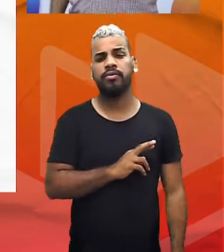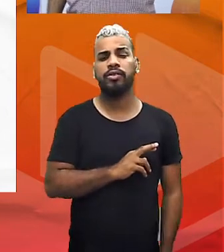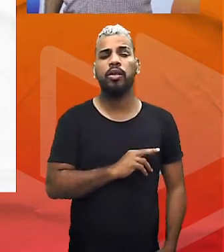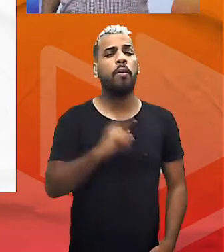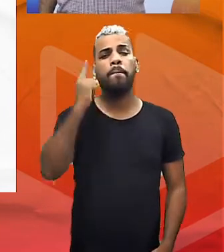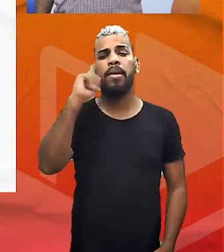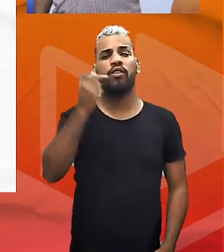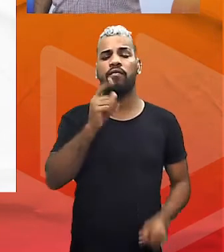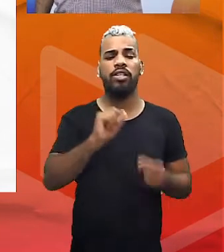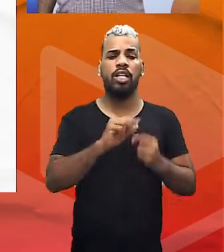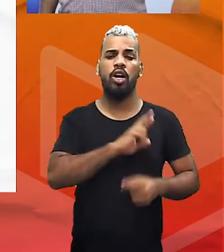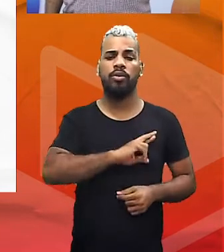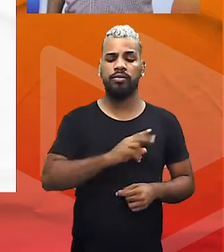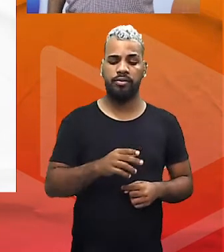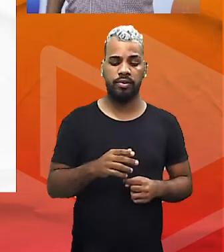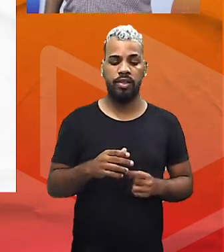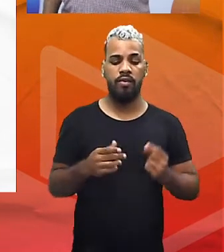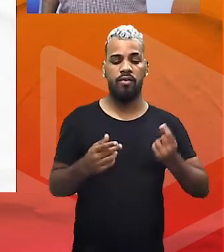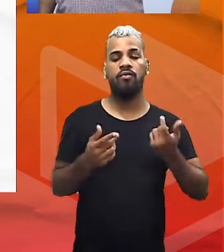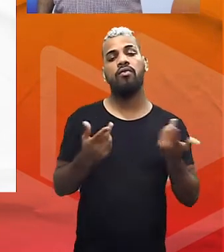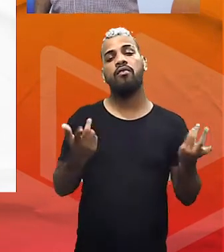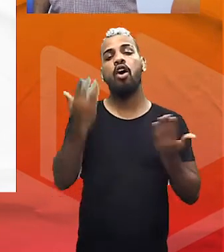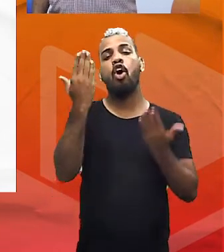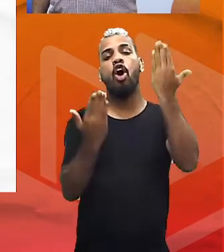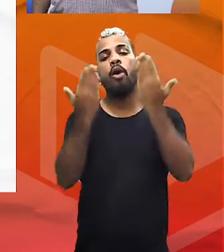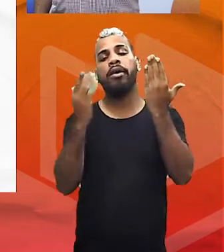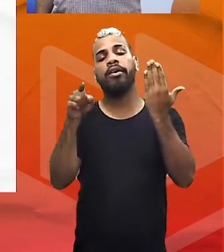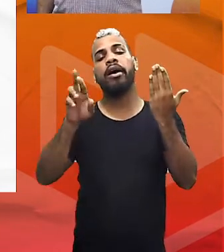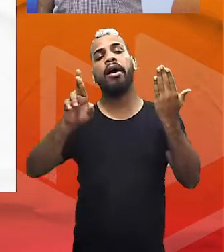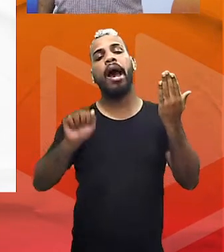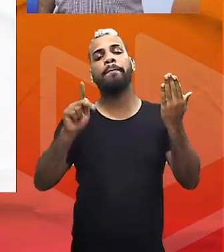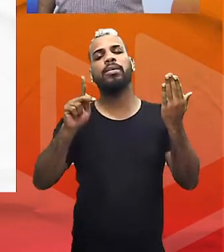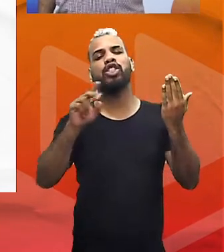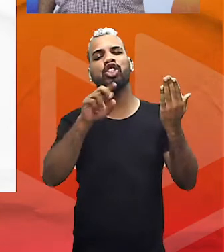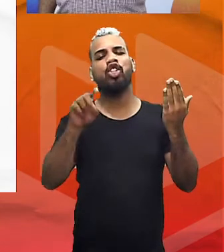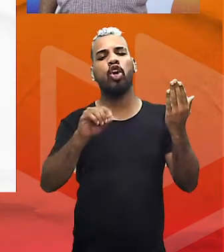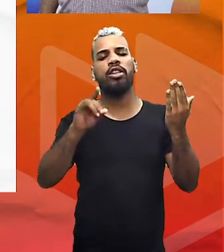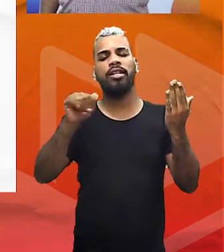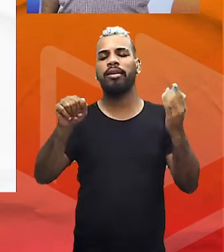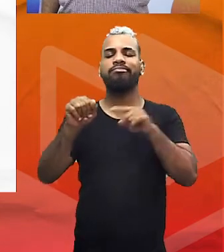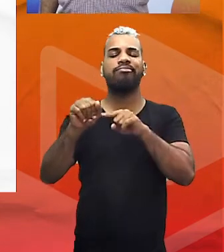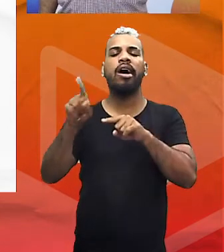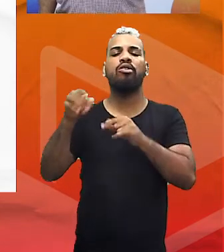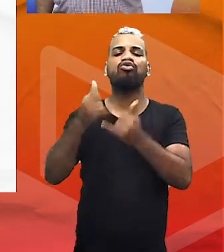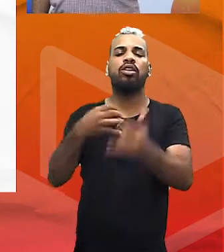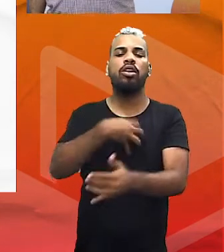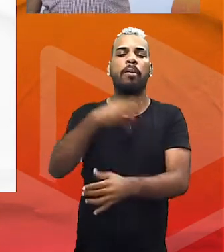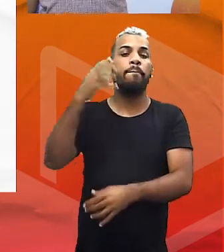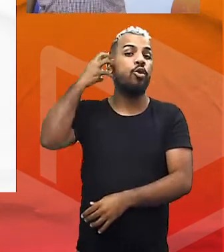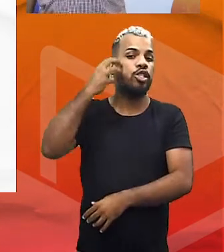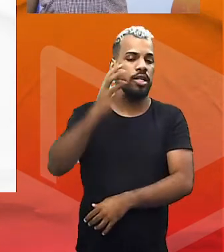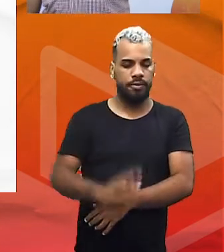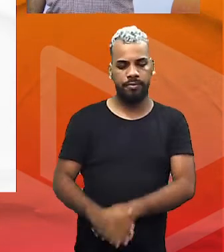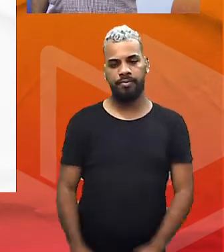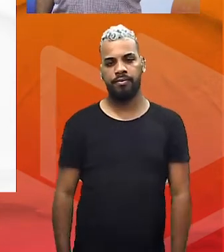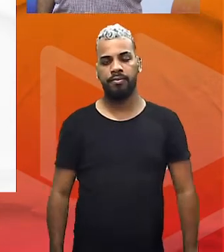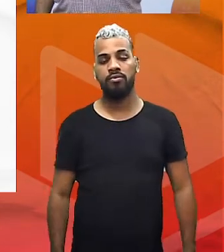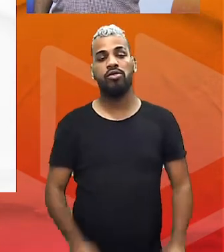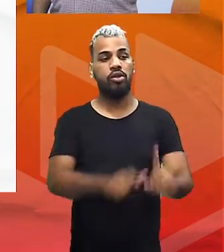fazer um romance, ele chama de rapsódia, numa comparação com o estilo, com a peça musical, tá bom? O personagem passa